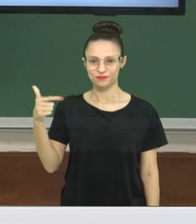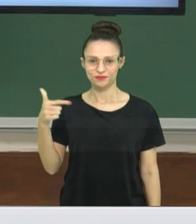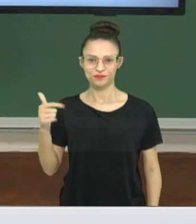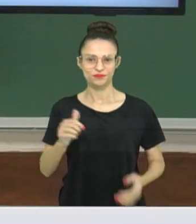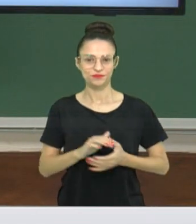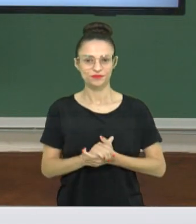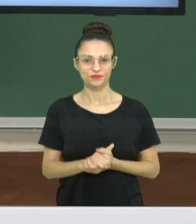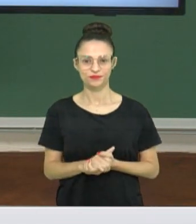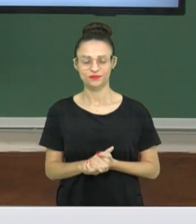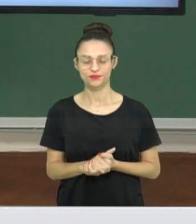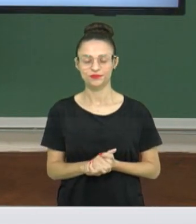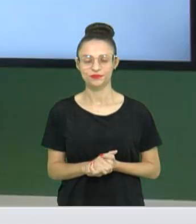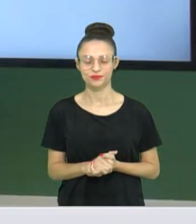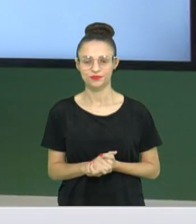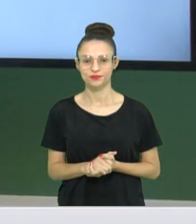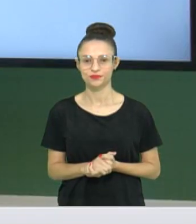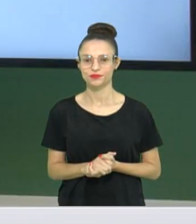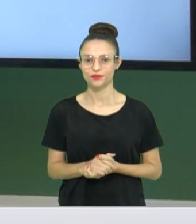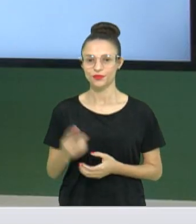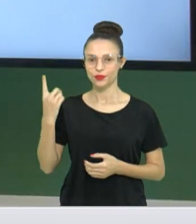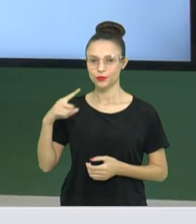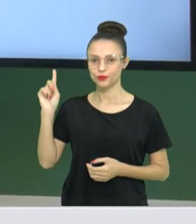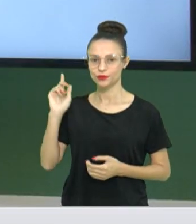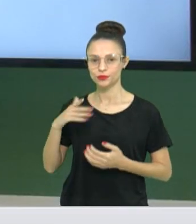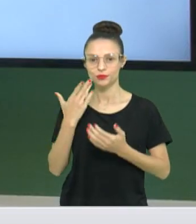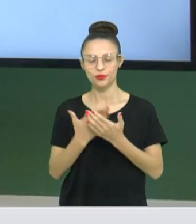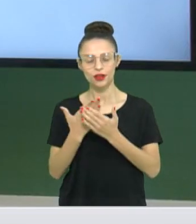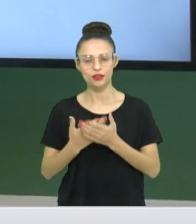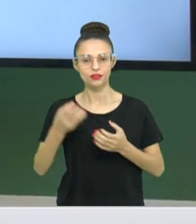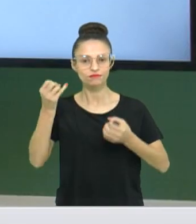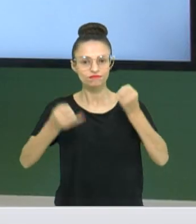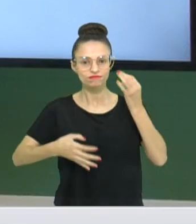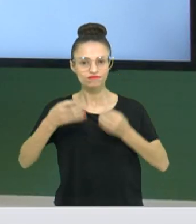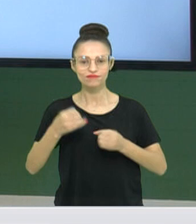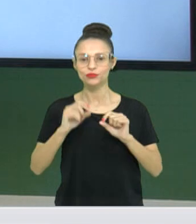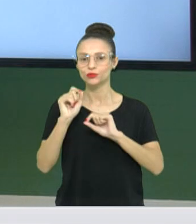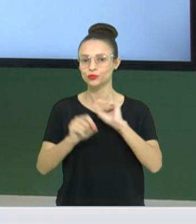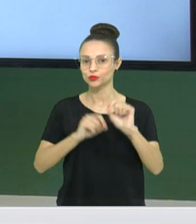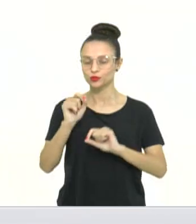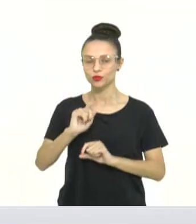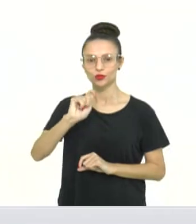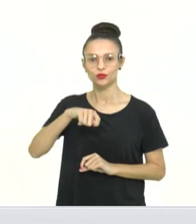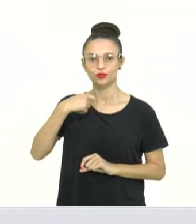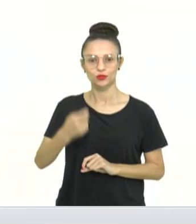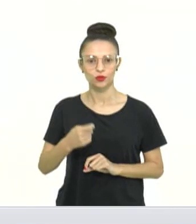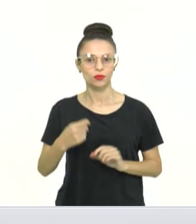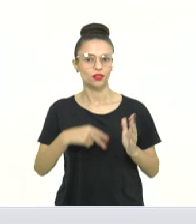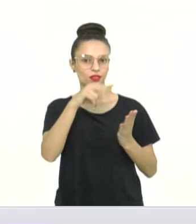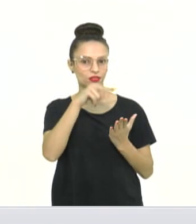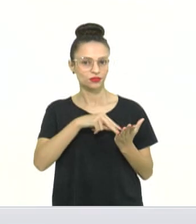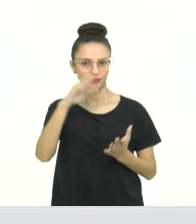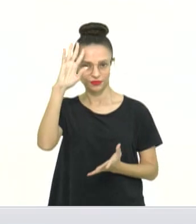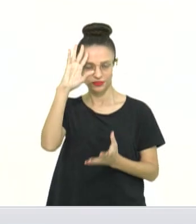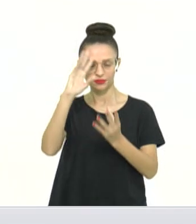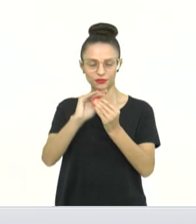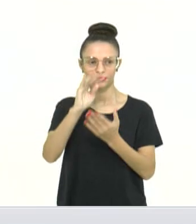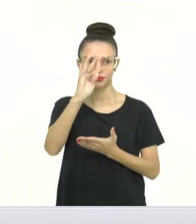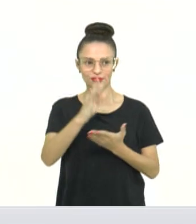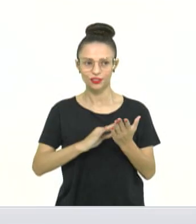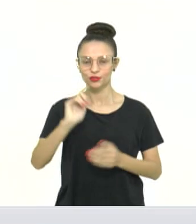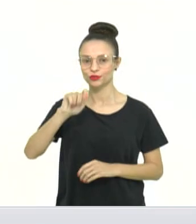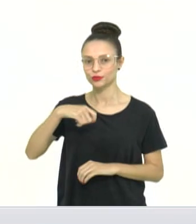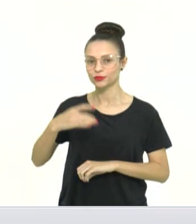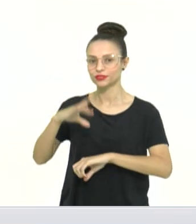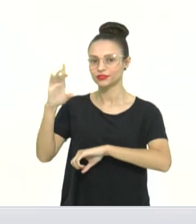22. Na aula passada, professora, o que nós fizemos? Nós lemos e interpretamos textos sobre